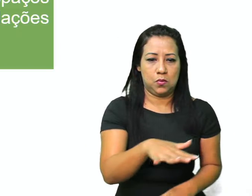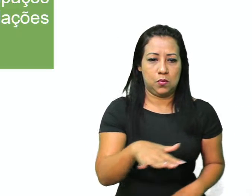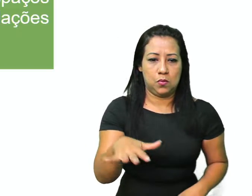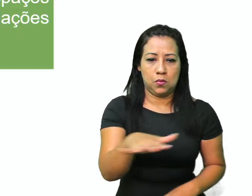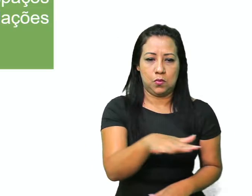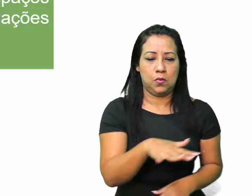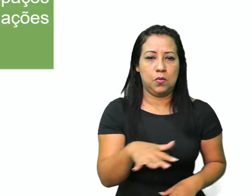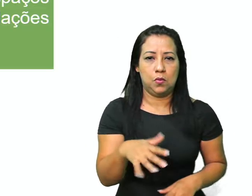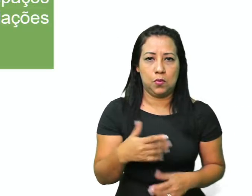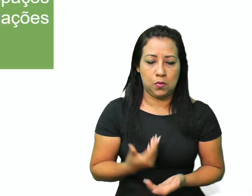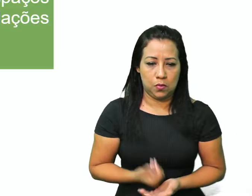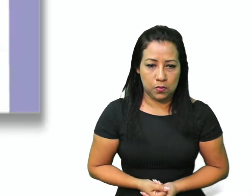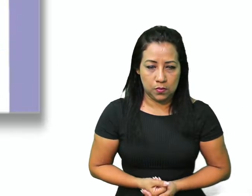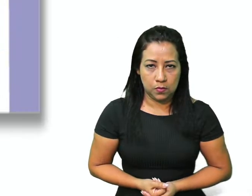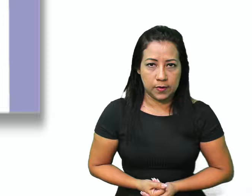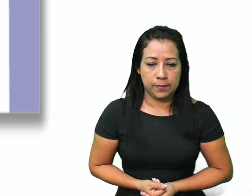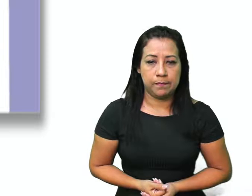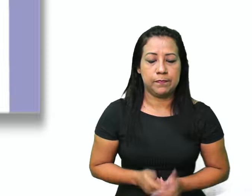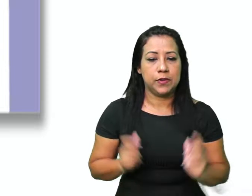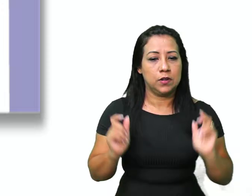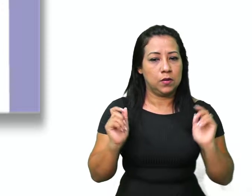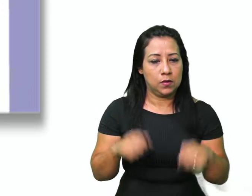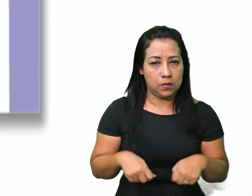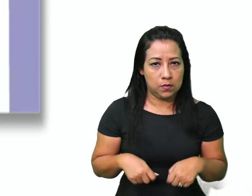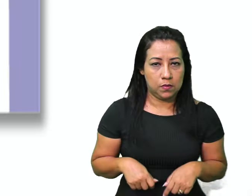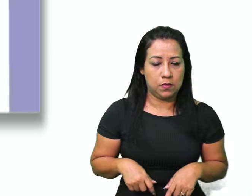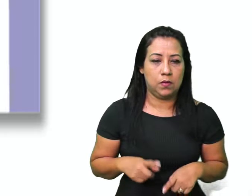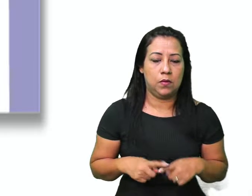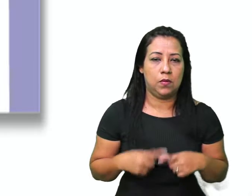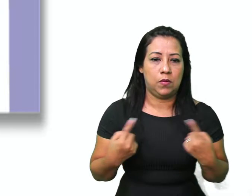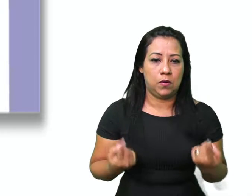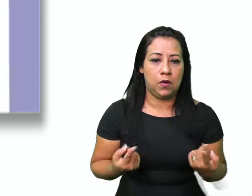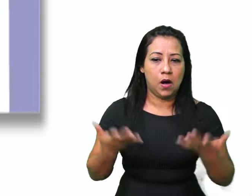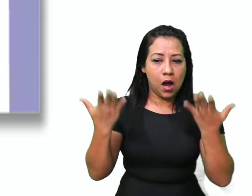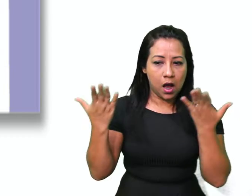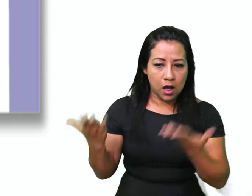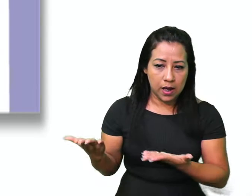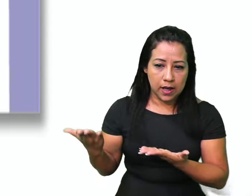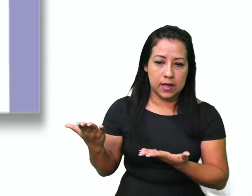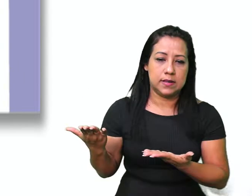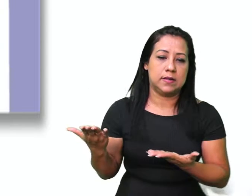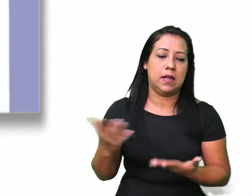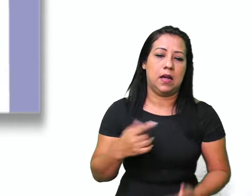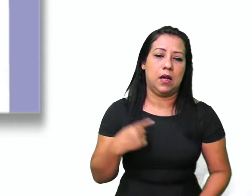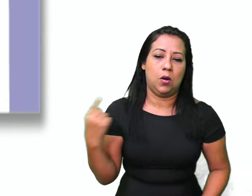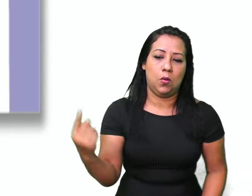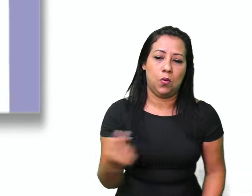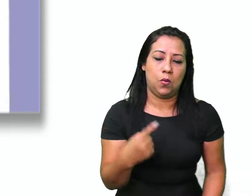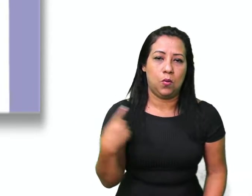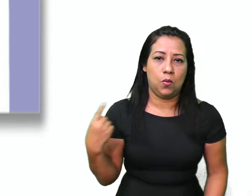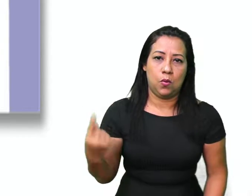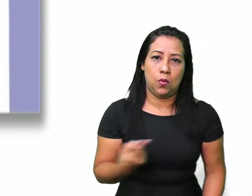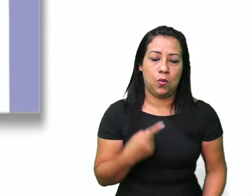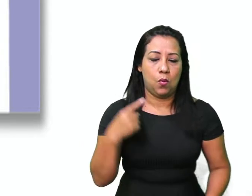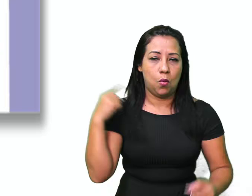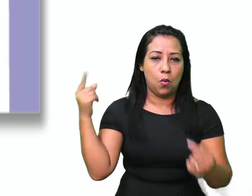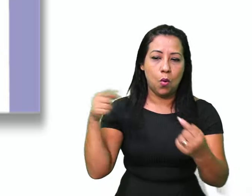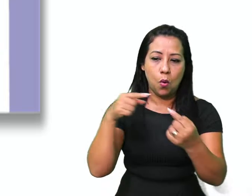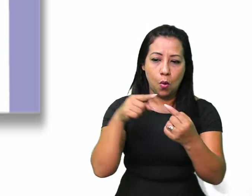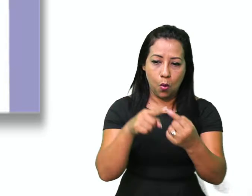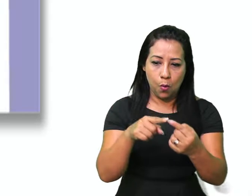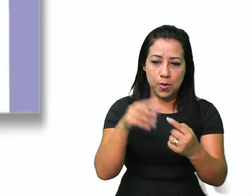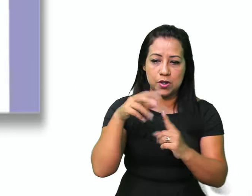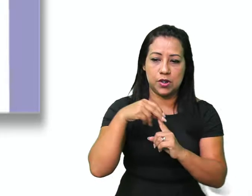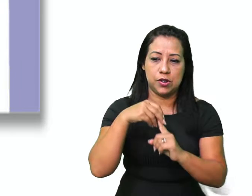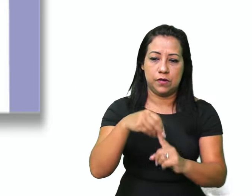poder. Portanto, é essa a nossa, ou o nosso objetivo